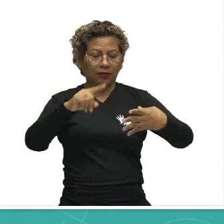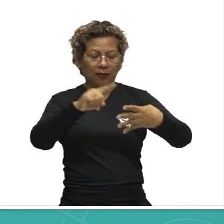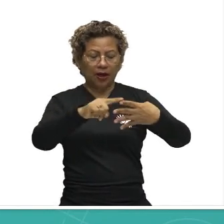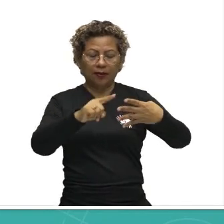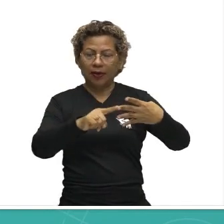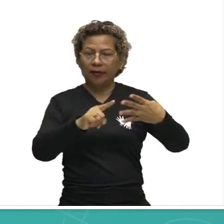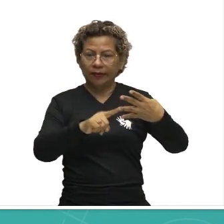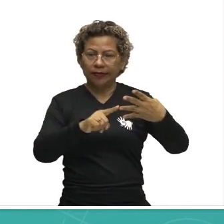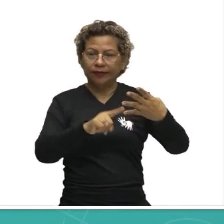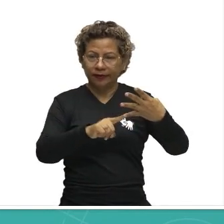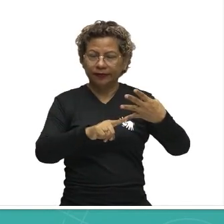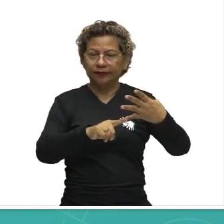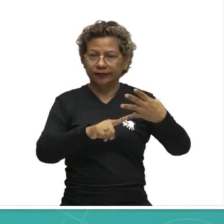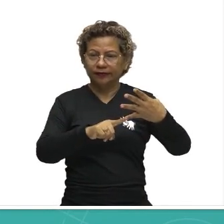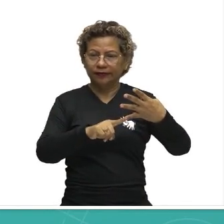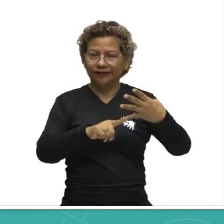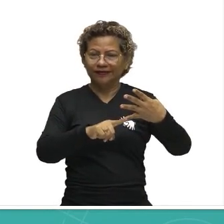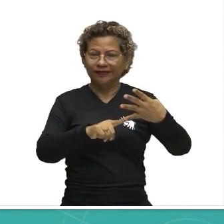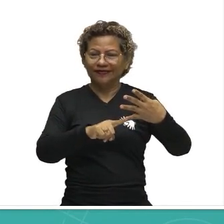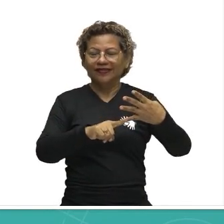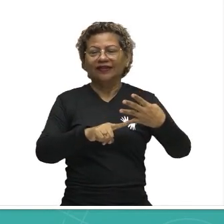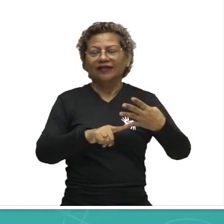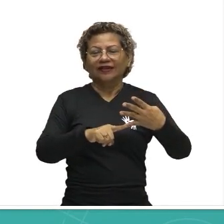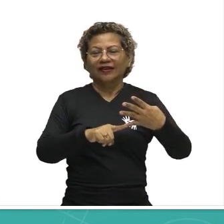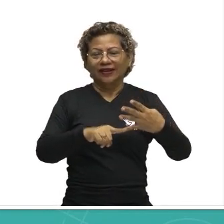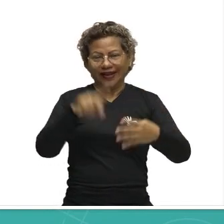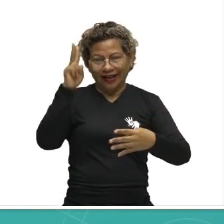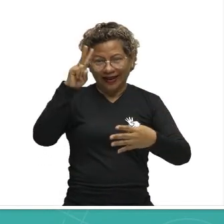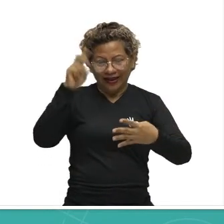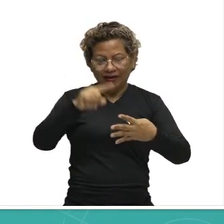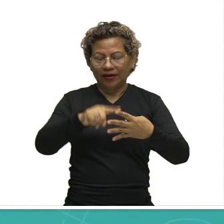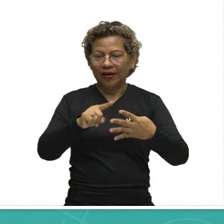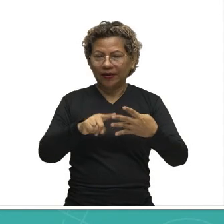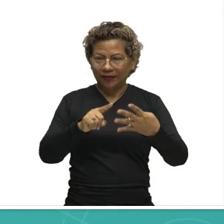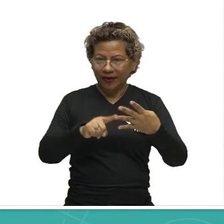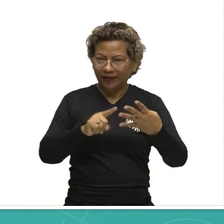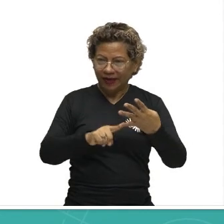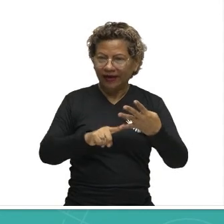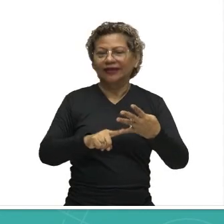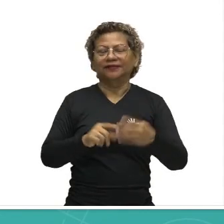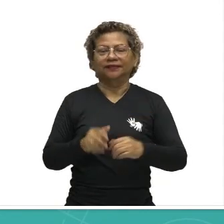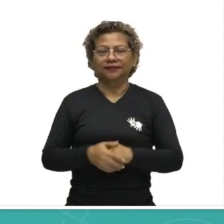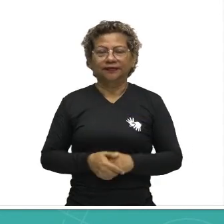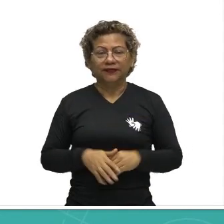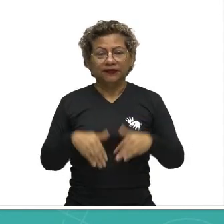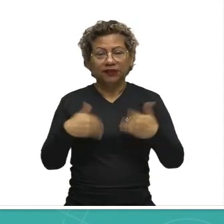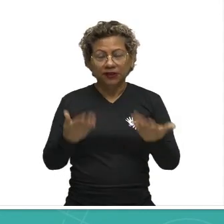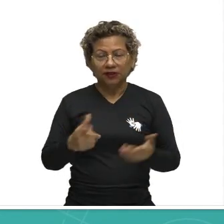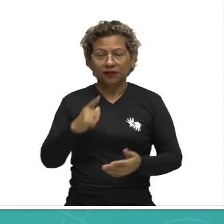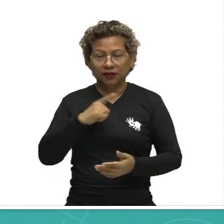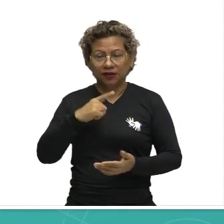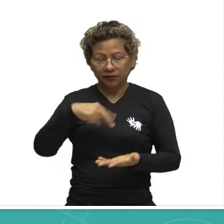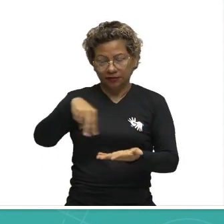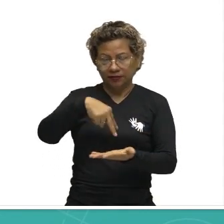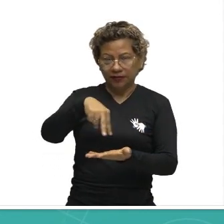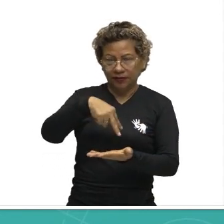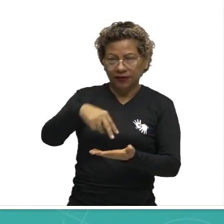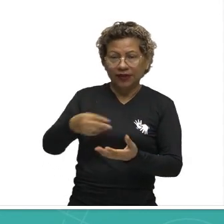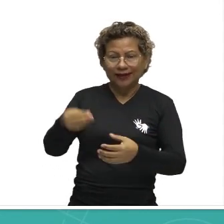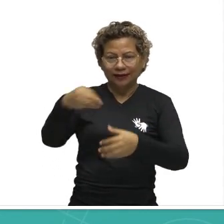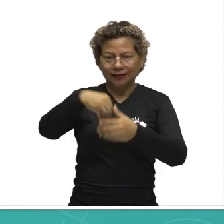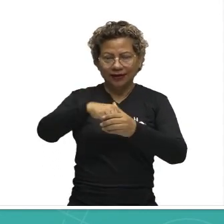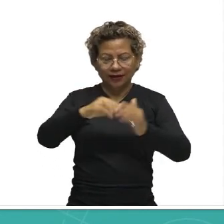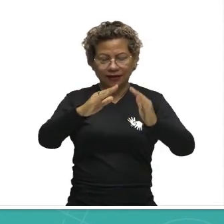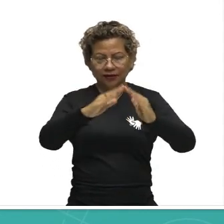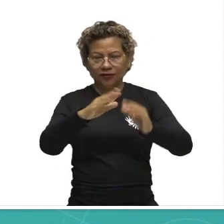e a natureza. Certo? Aí podemos comentar também que a dança do ventre ocorria somente nos templos, mas depois